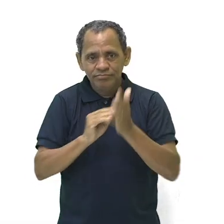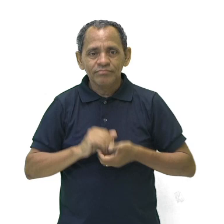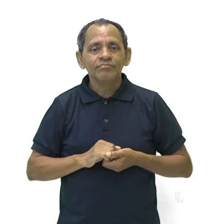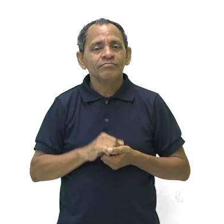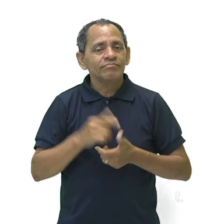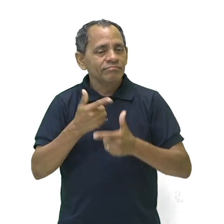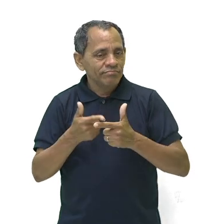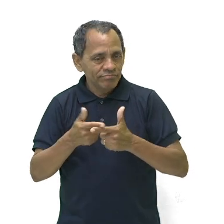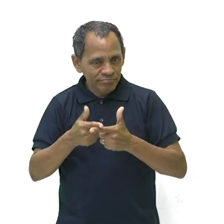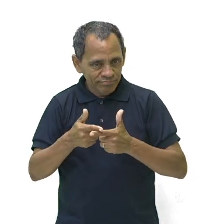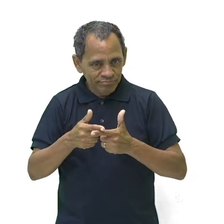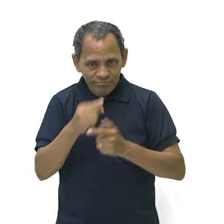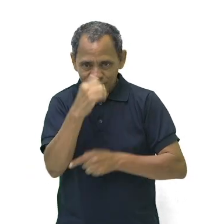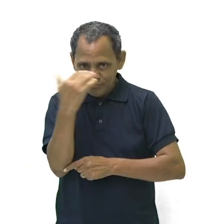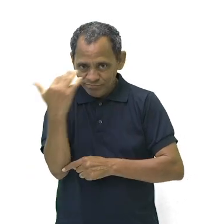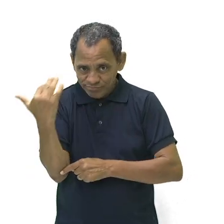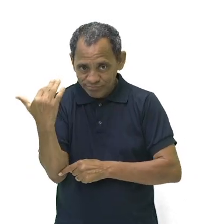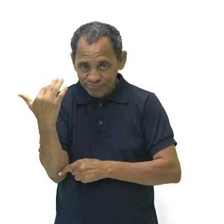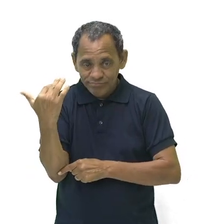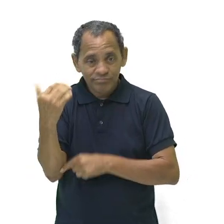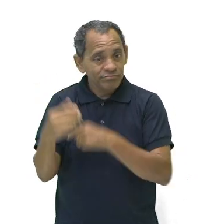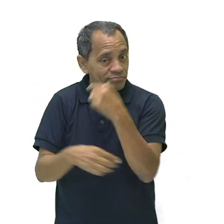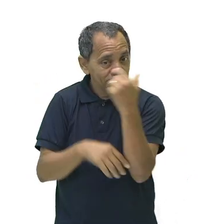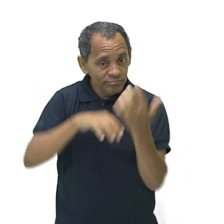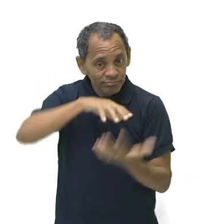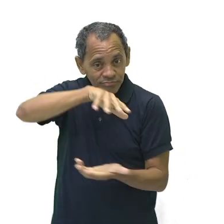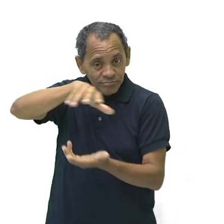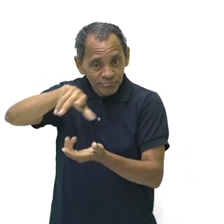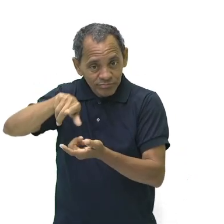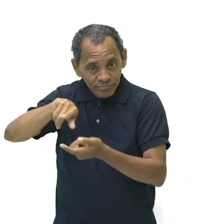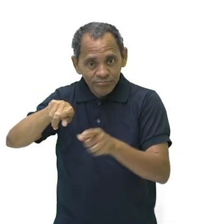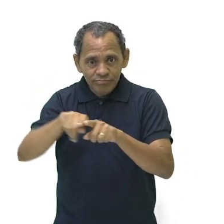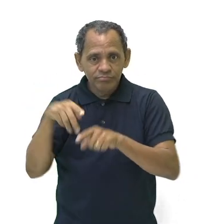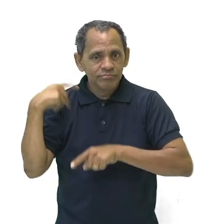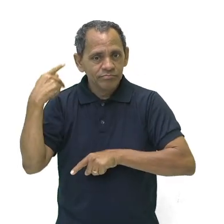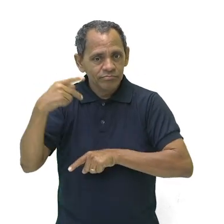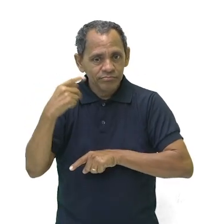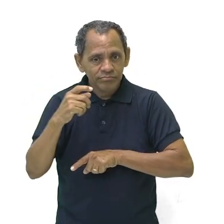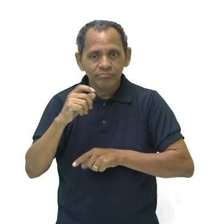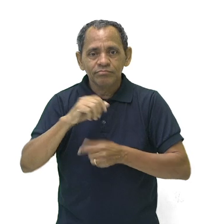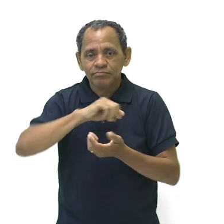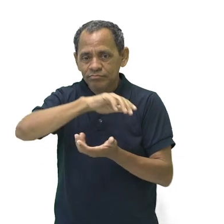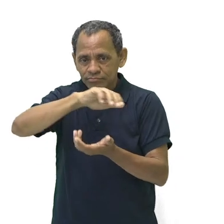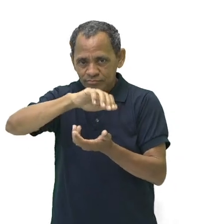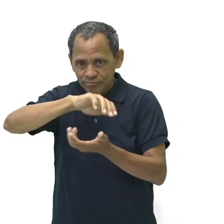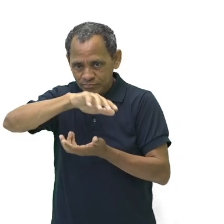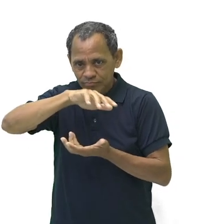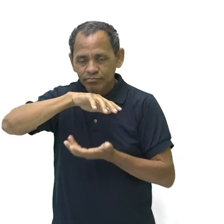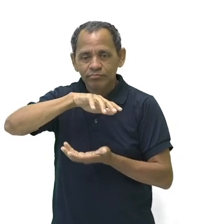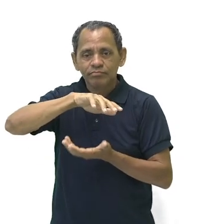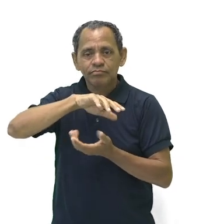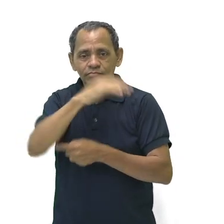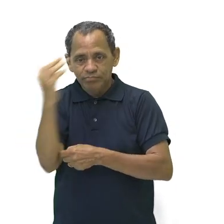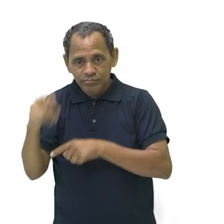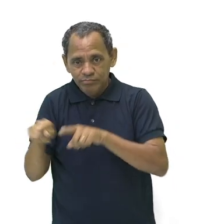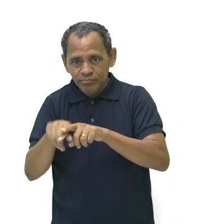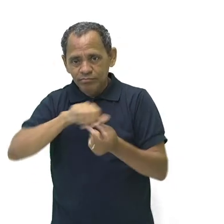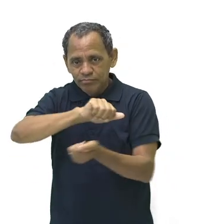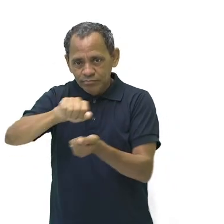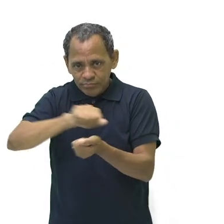problemas ambientais, mundiais e políticas ambientais para a